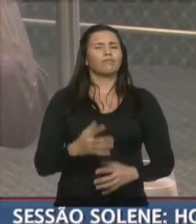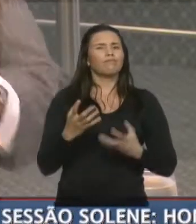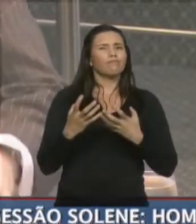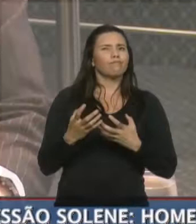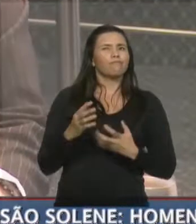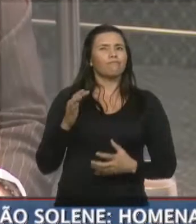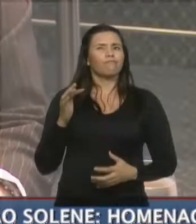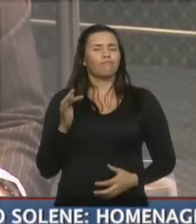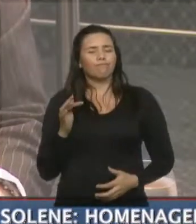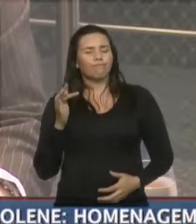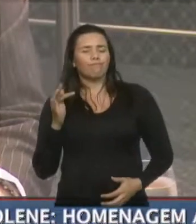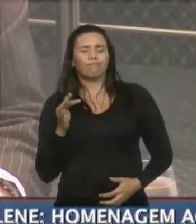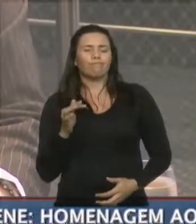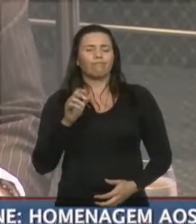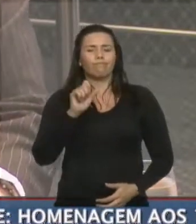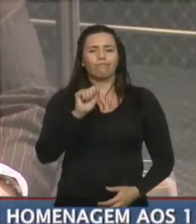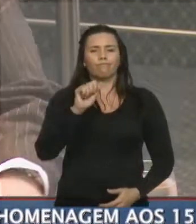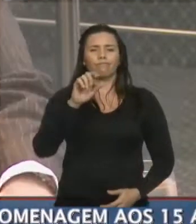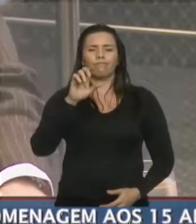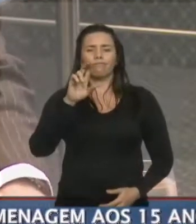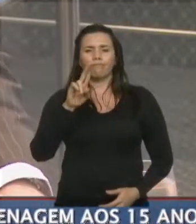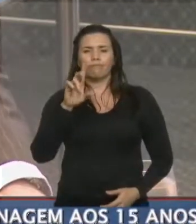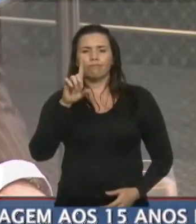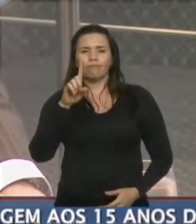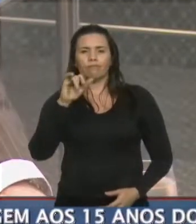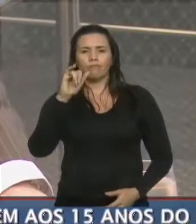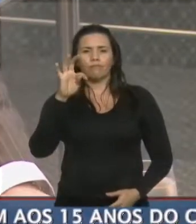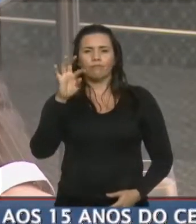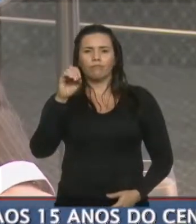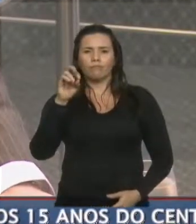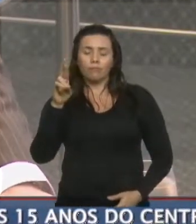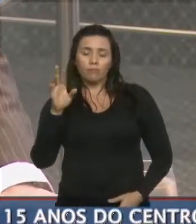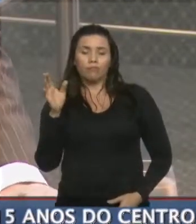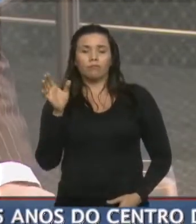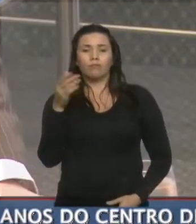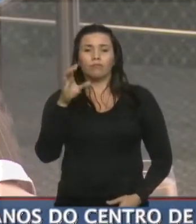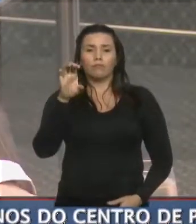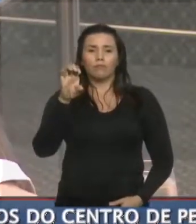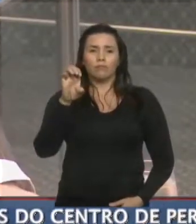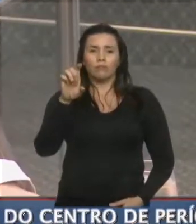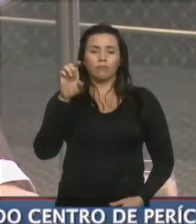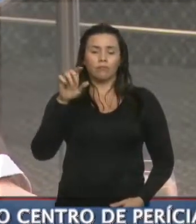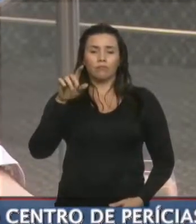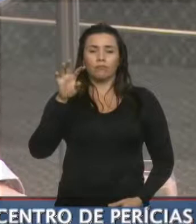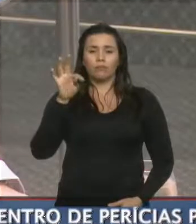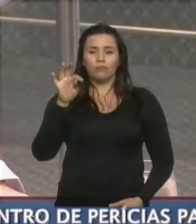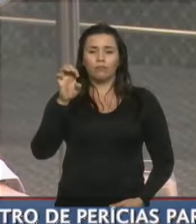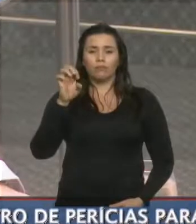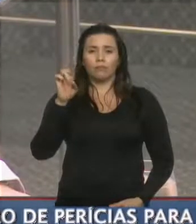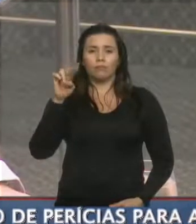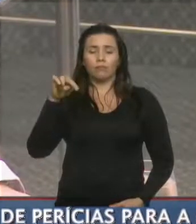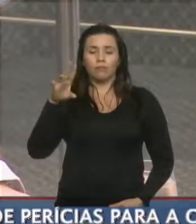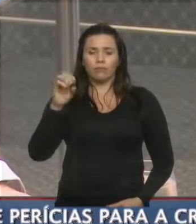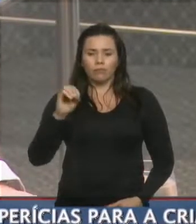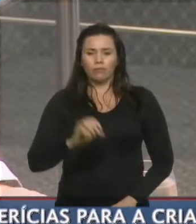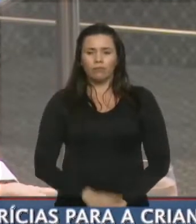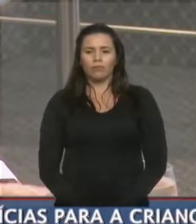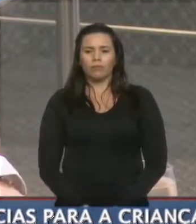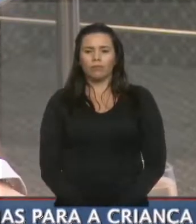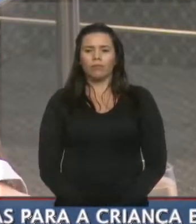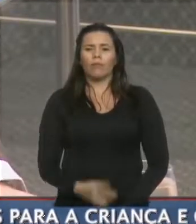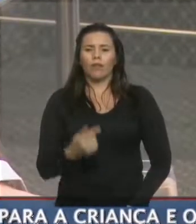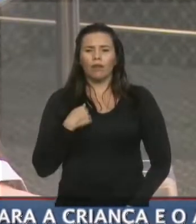seguinte sonho, né? Poxa, eu vou fazer concurso para ser perito e prender cada corrupto que